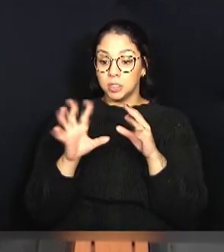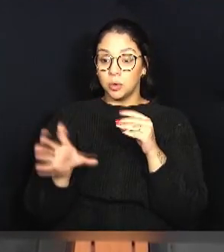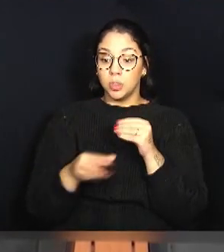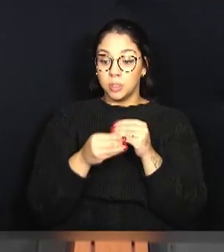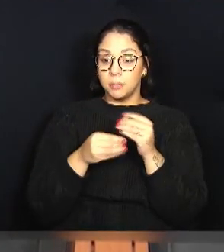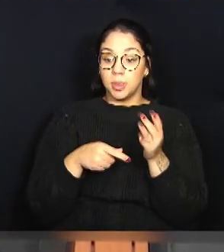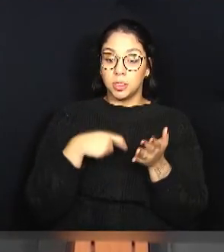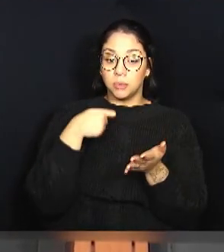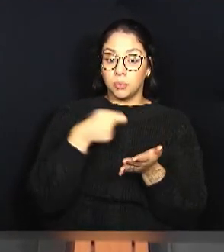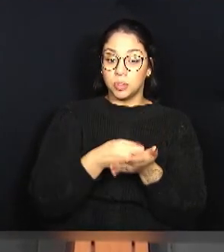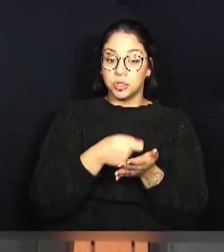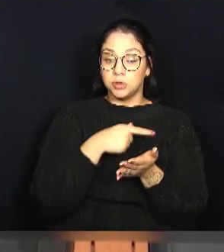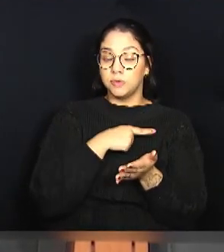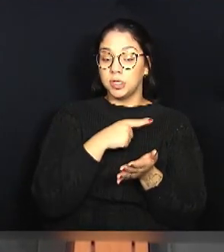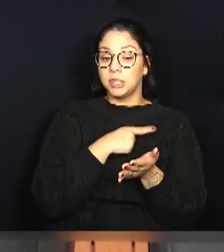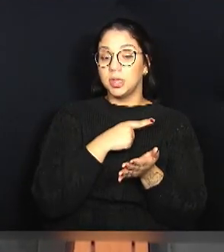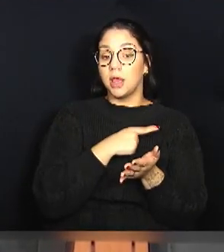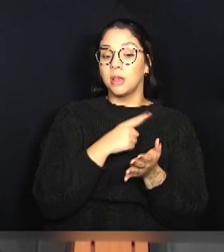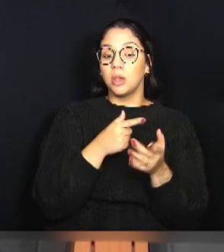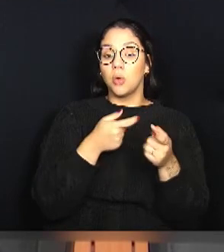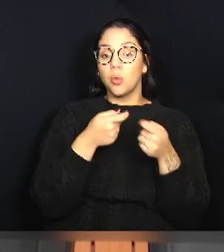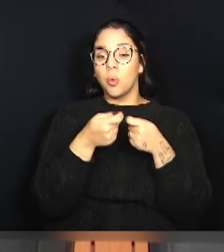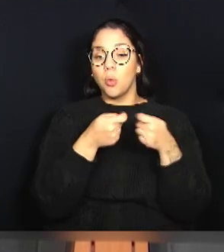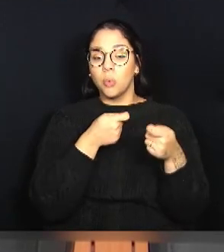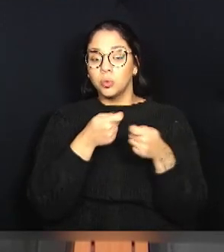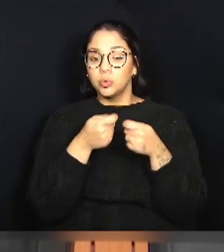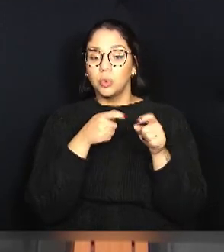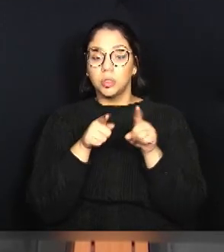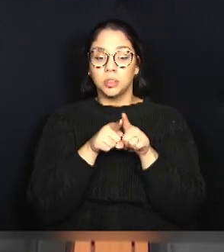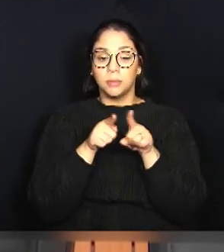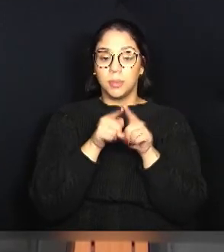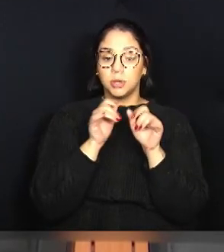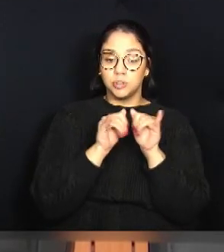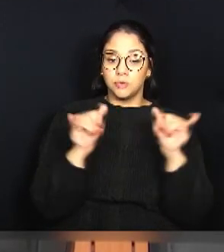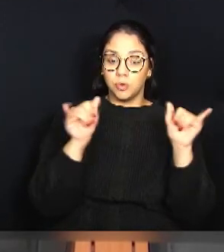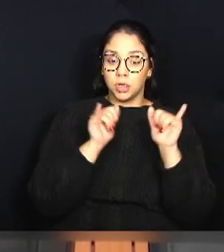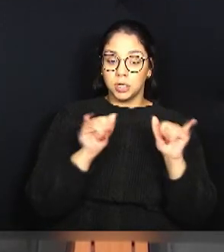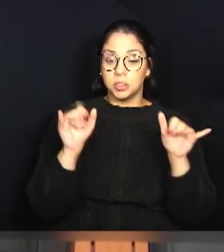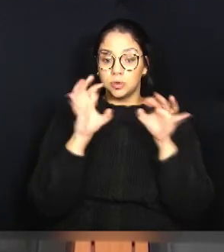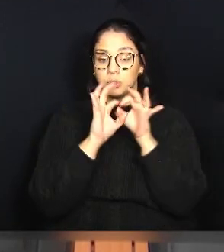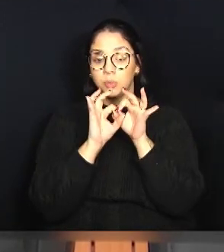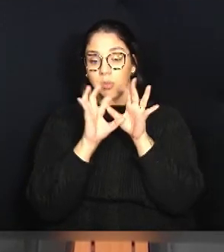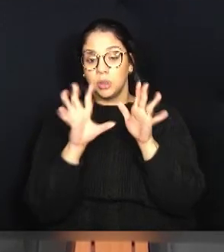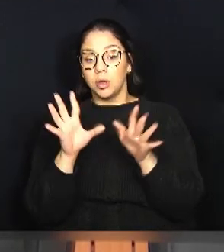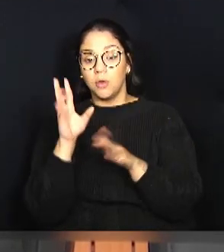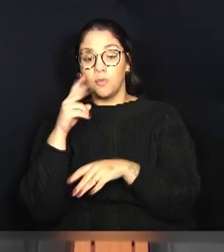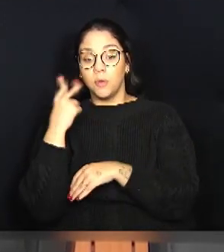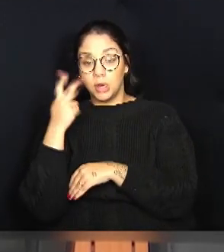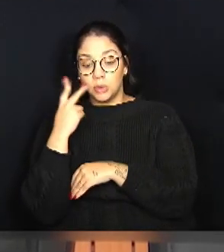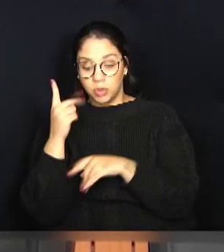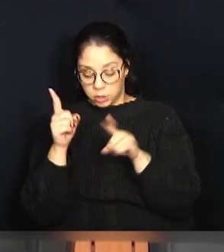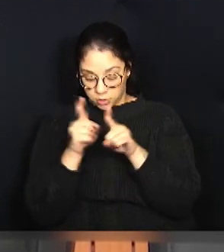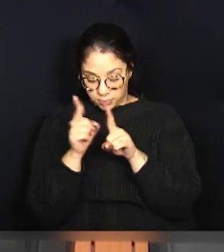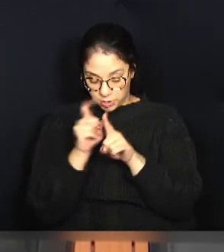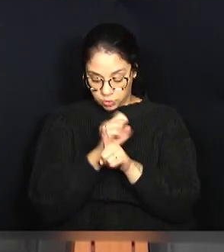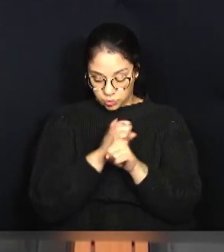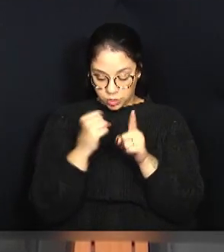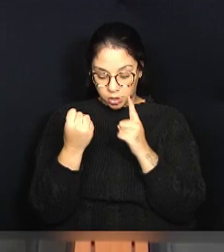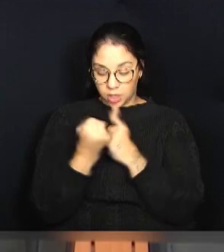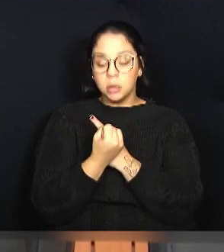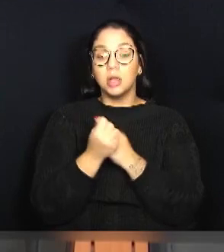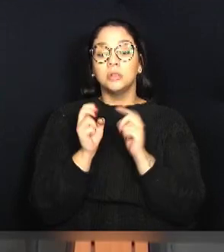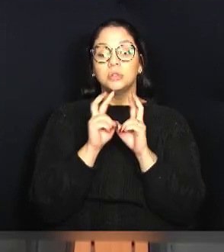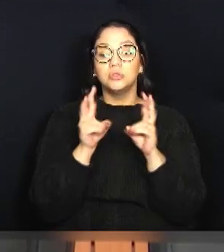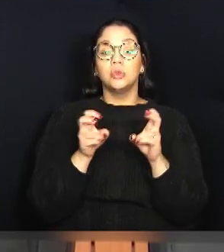tem mais sedimentado o controle e a divulgação e a disponibilização para os vereadores e para a sociedade, através do